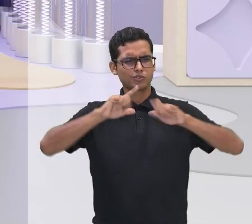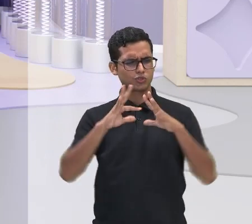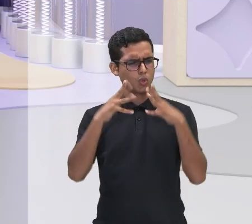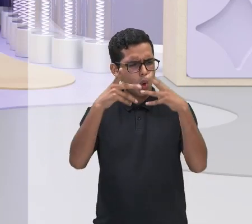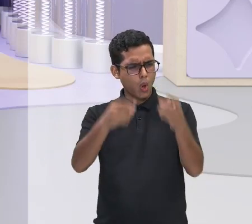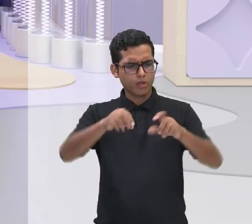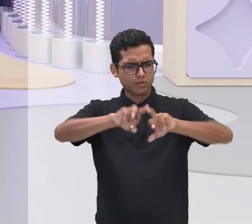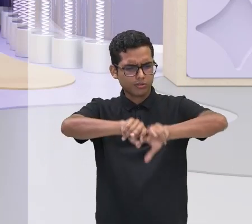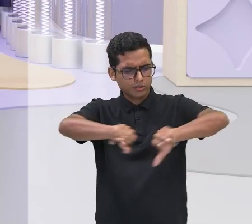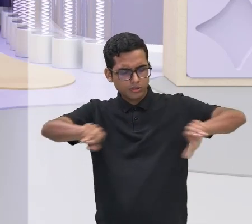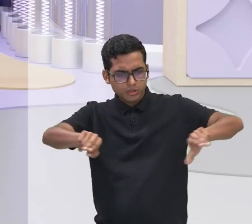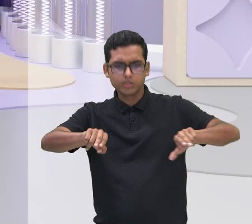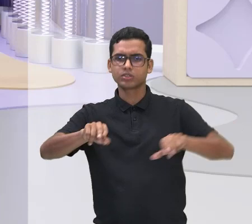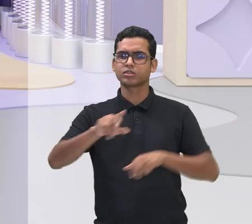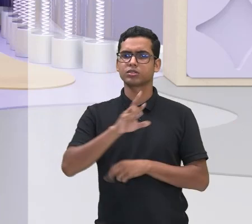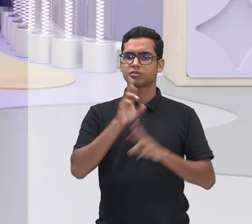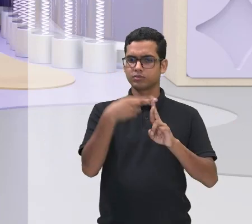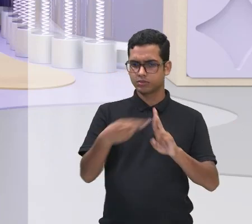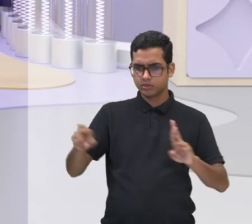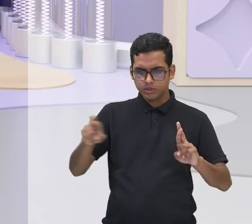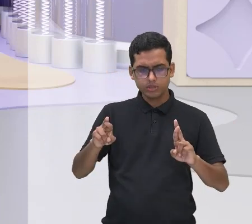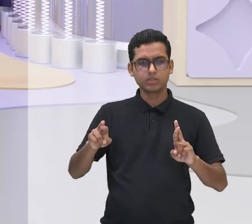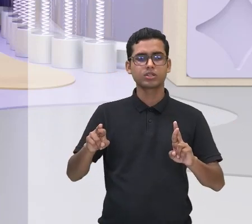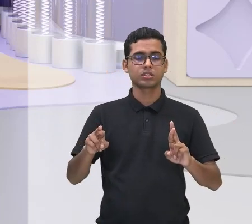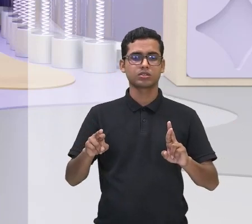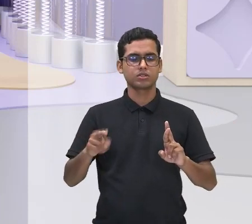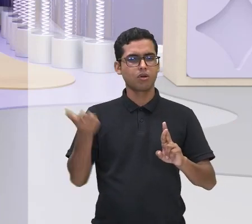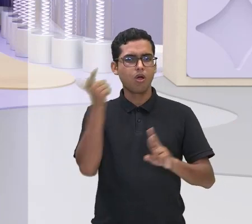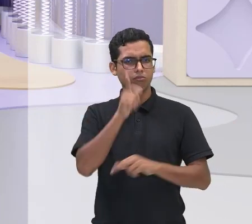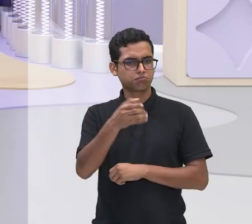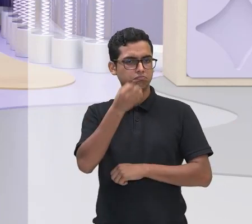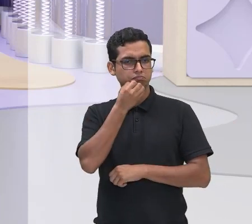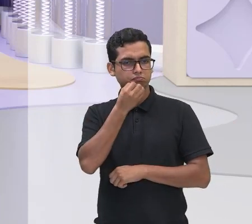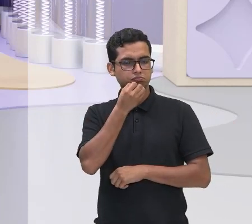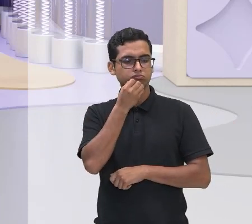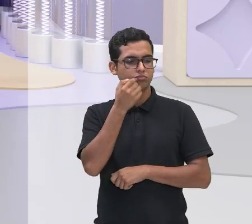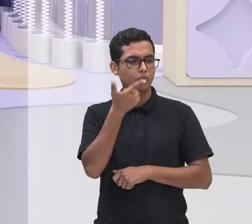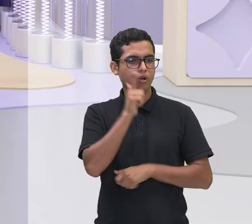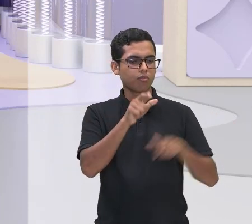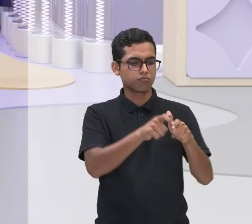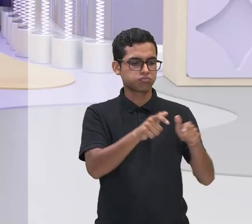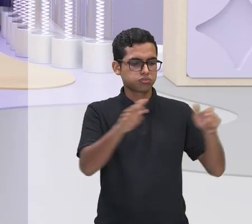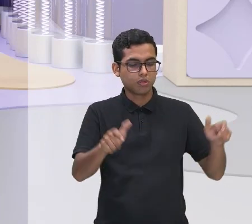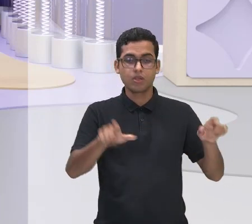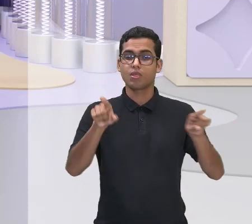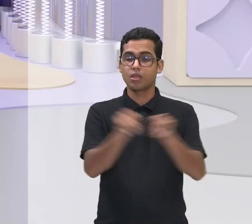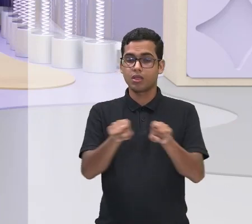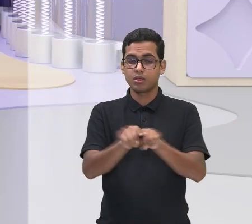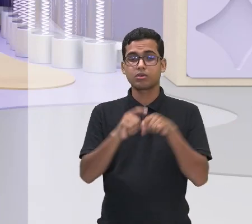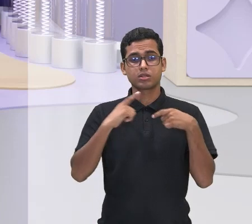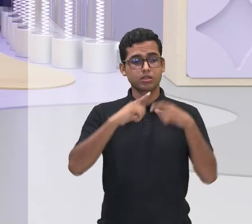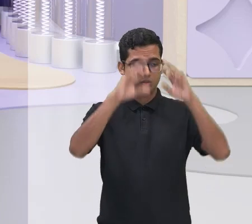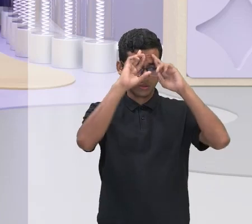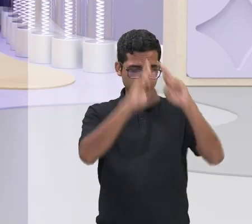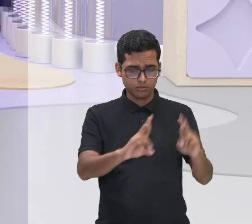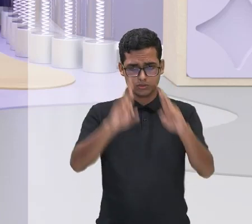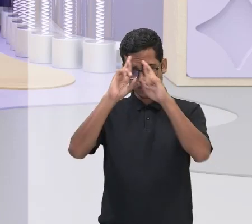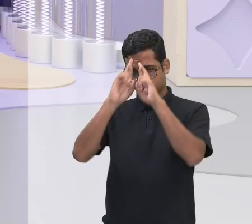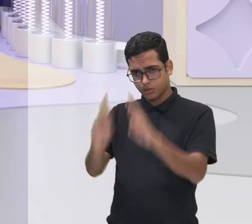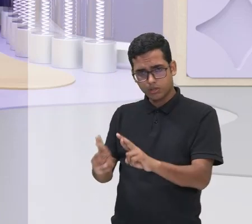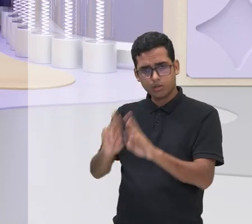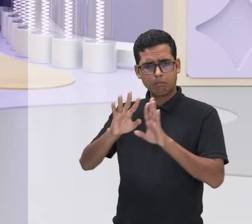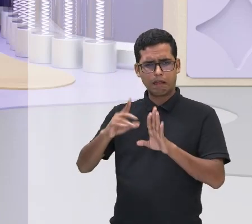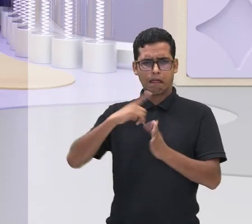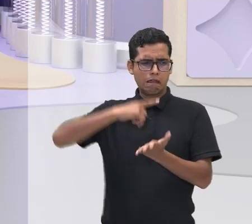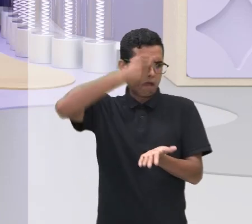mas é preciso também que as religiões respeitem os espaços umas das outras. Né? E nada de querer impor